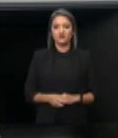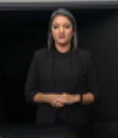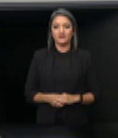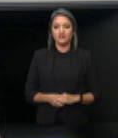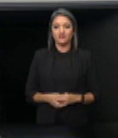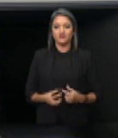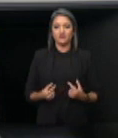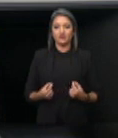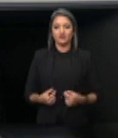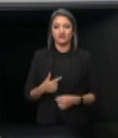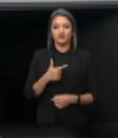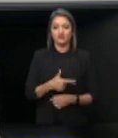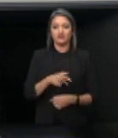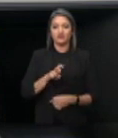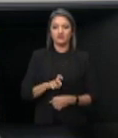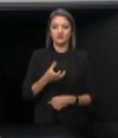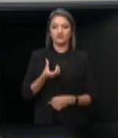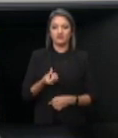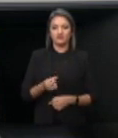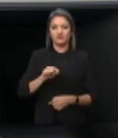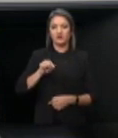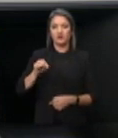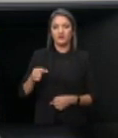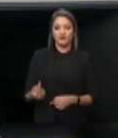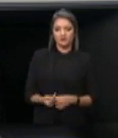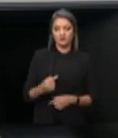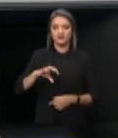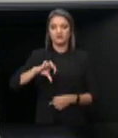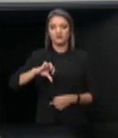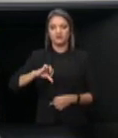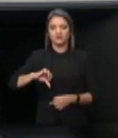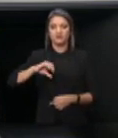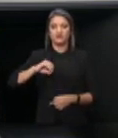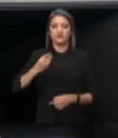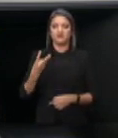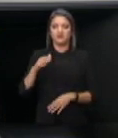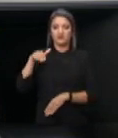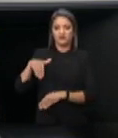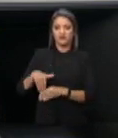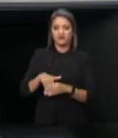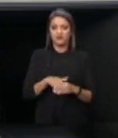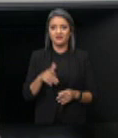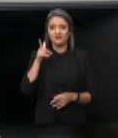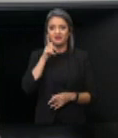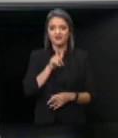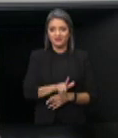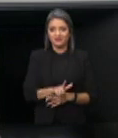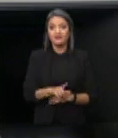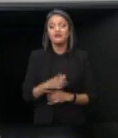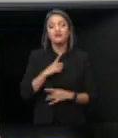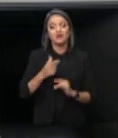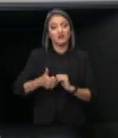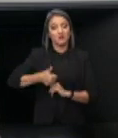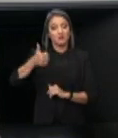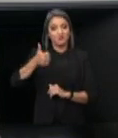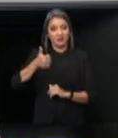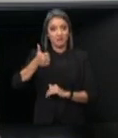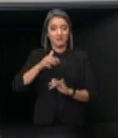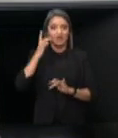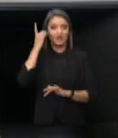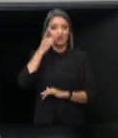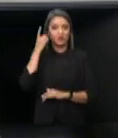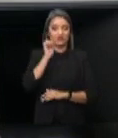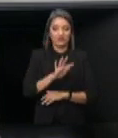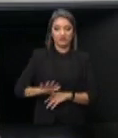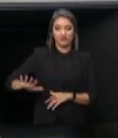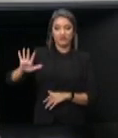256 1903 votos será a primeira deputada Federal do